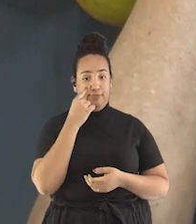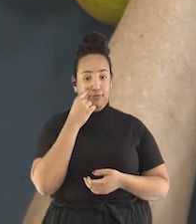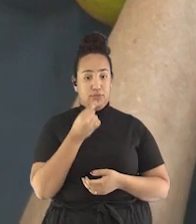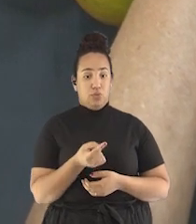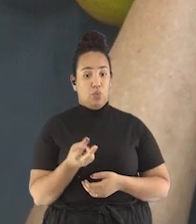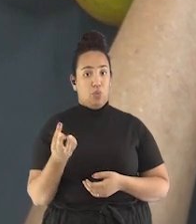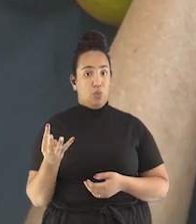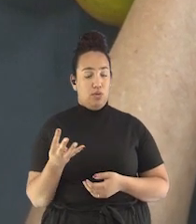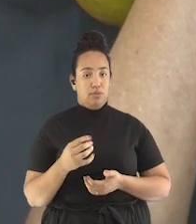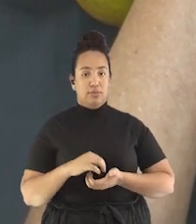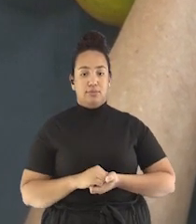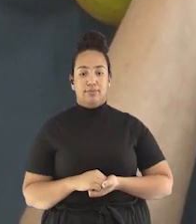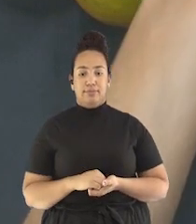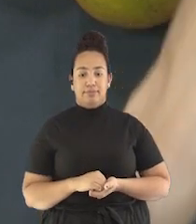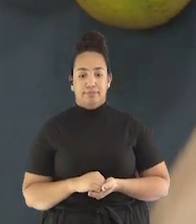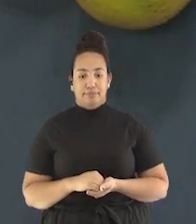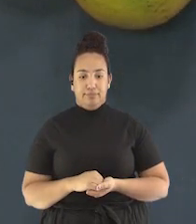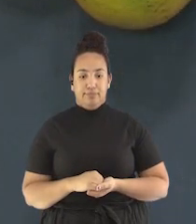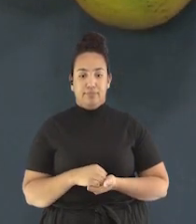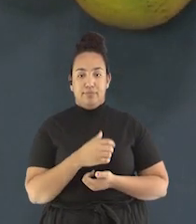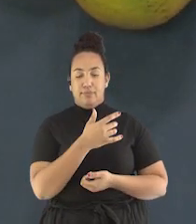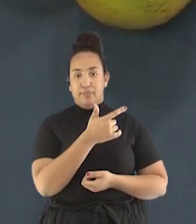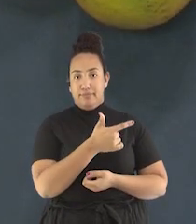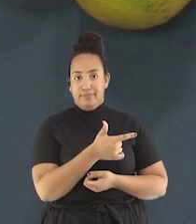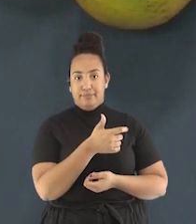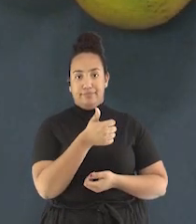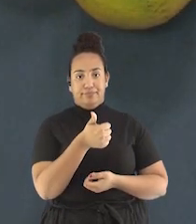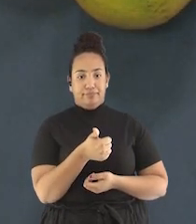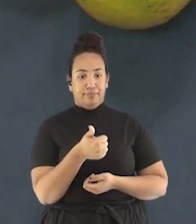Vamos ver quanto que deu.